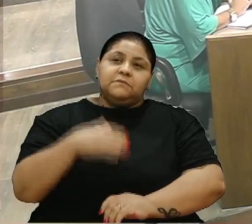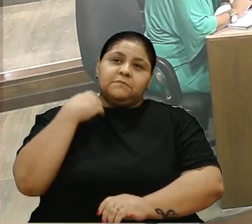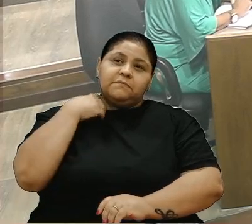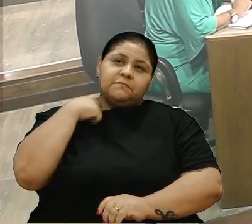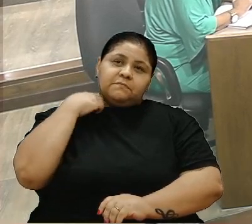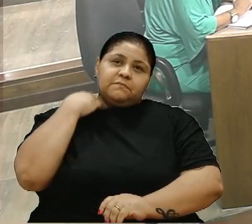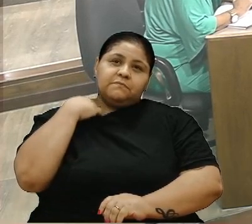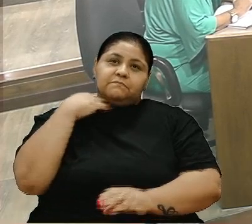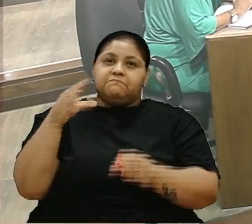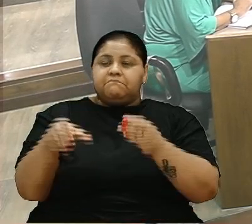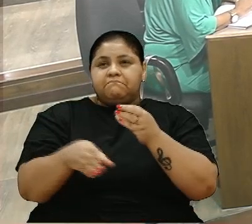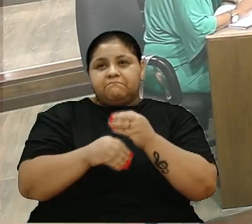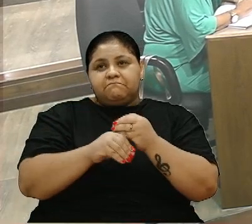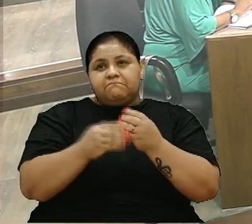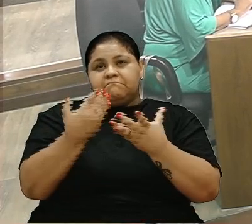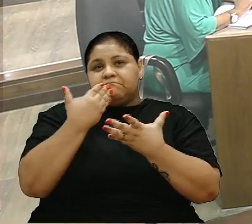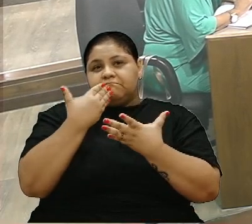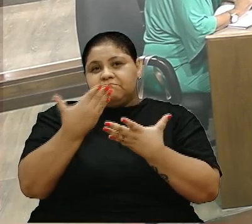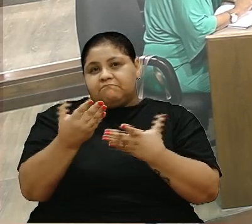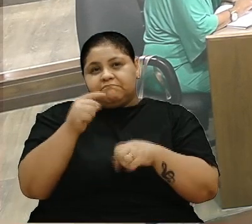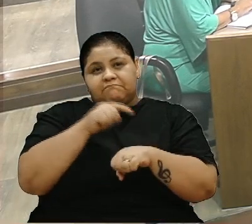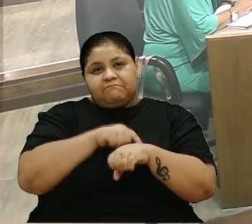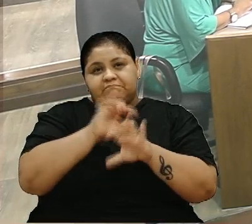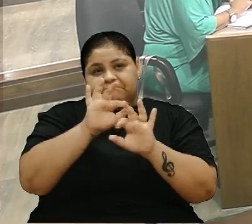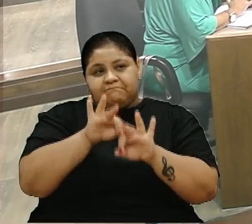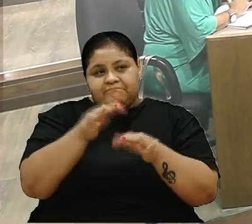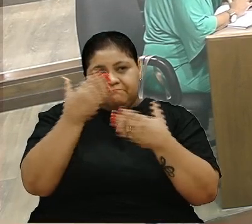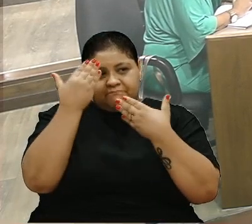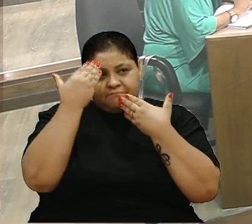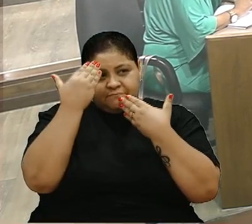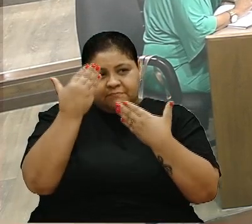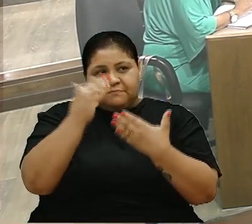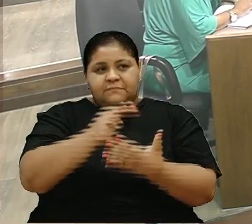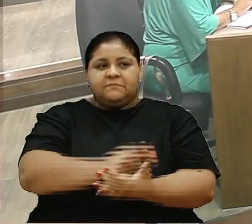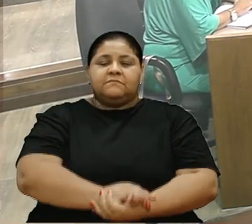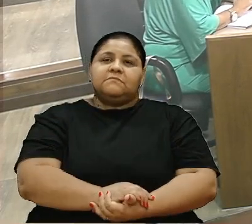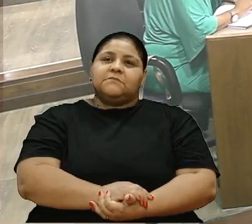Os apartes que foram solicitados agora, o tempo findou. Obrigado, senhor presidente. Obrigado, vereador Edson.